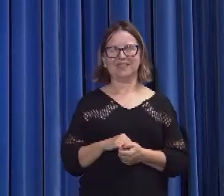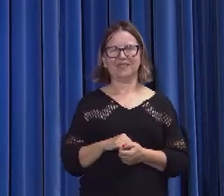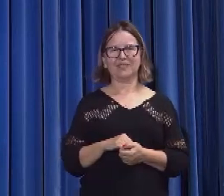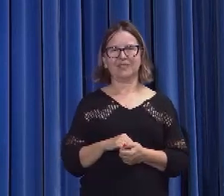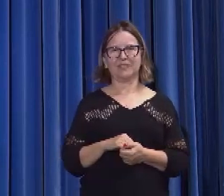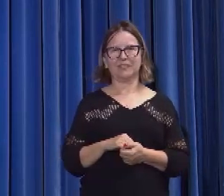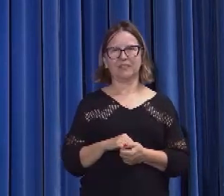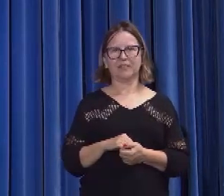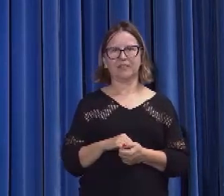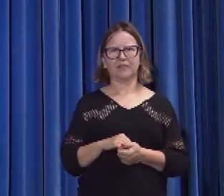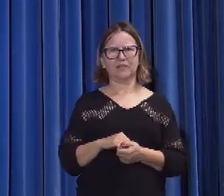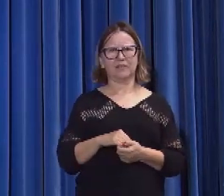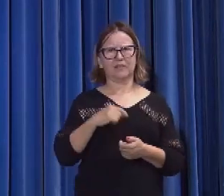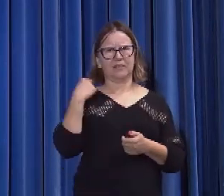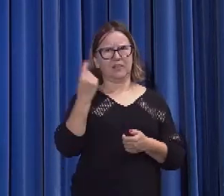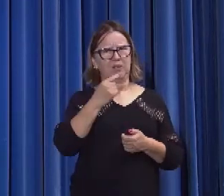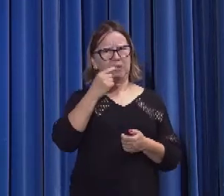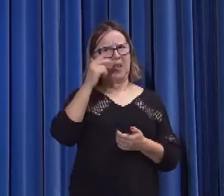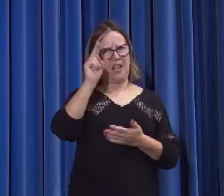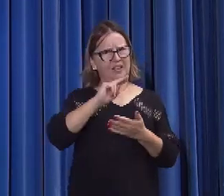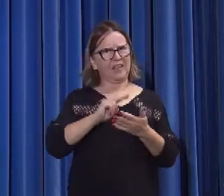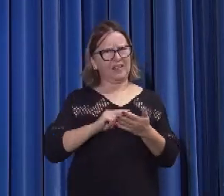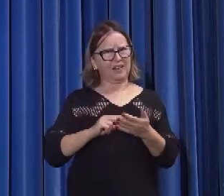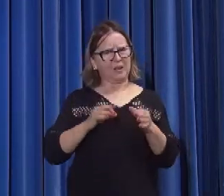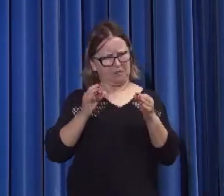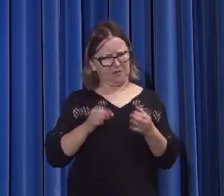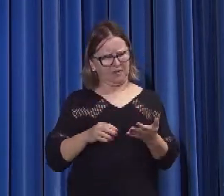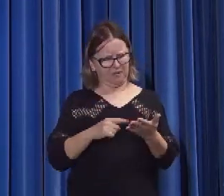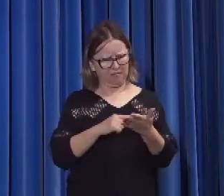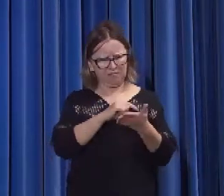Será que nós lemos certo isso?